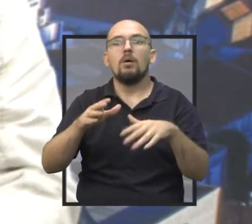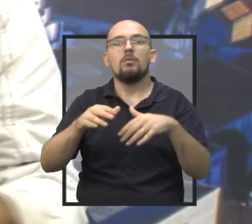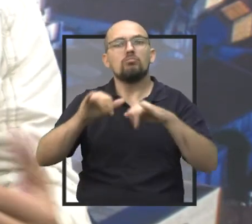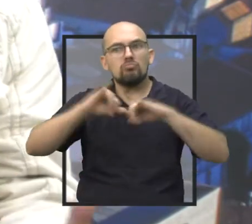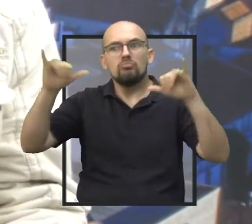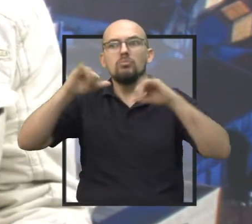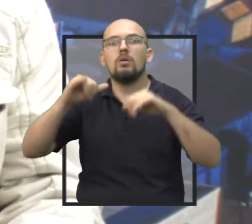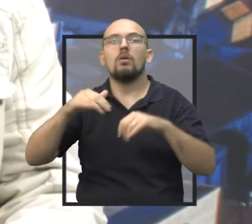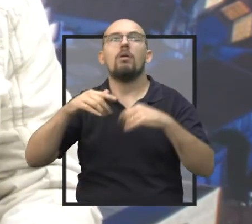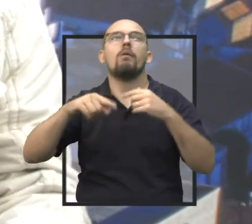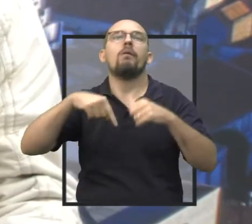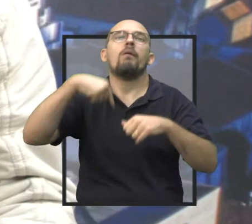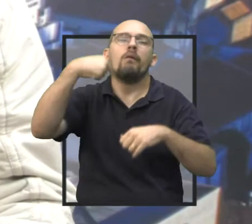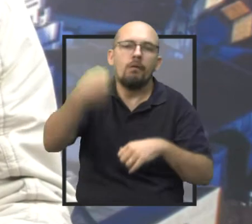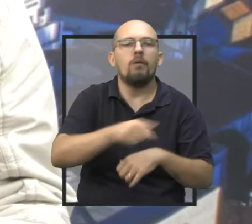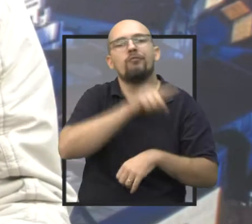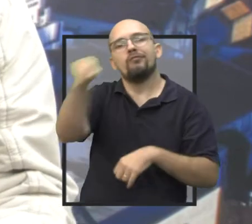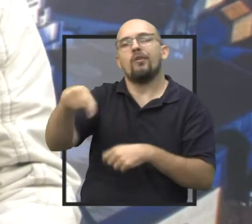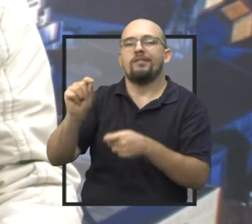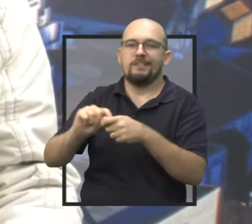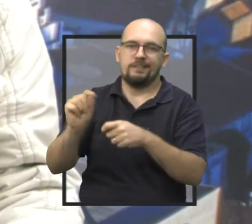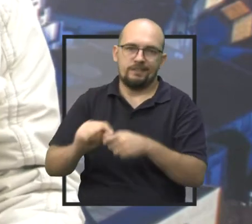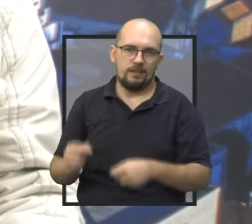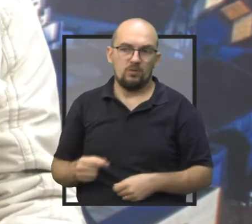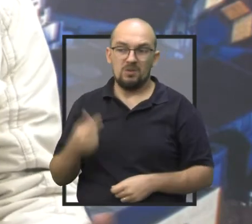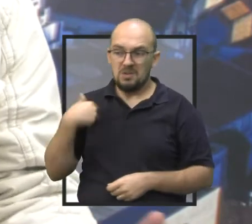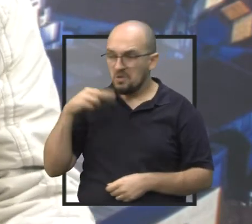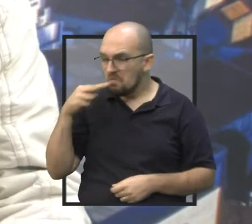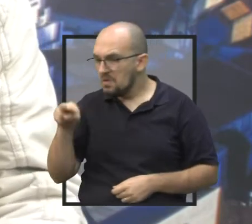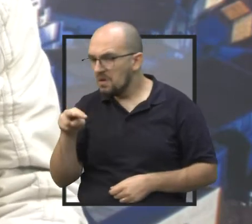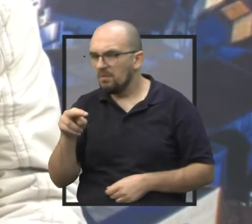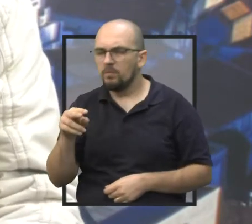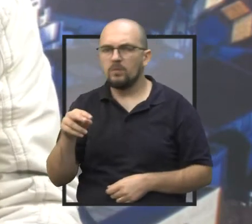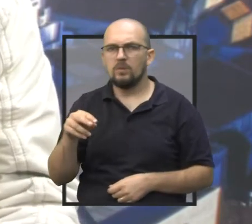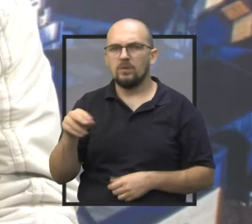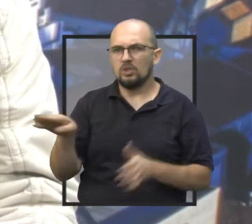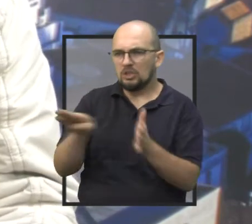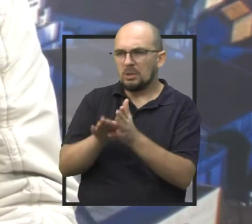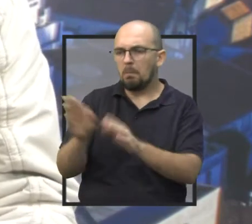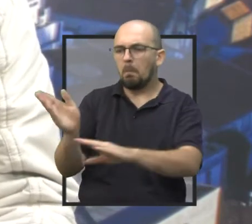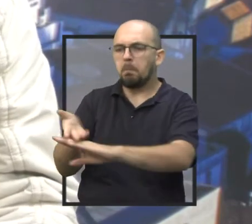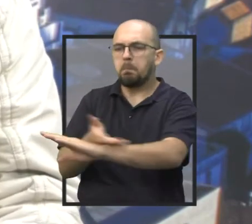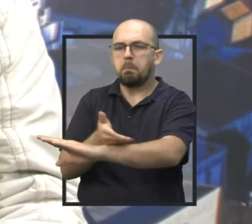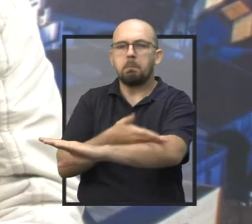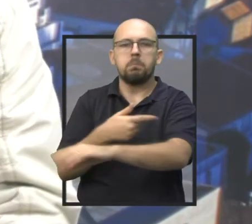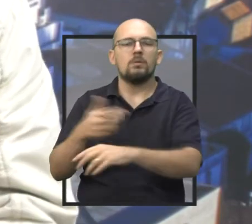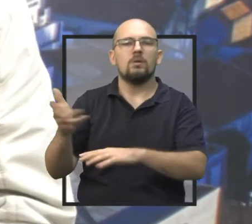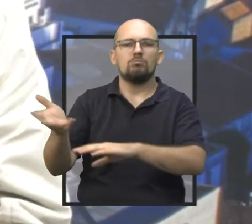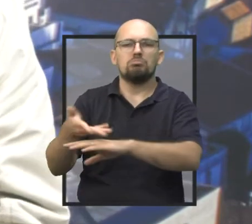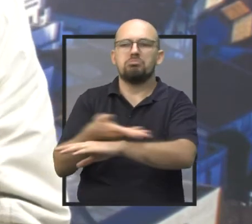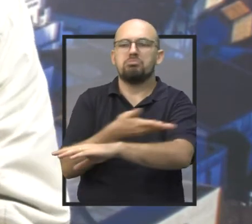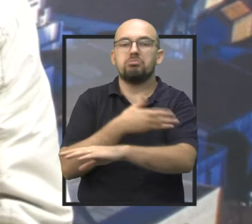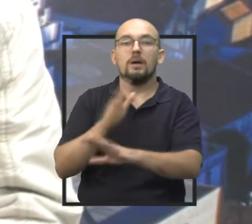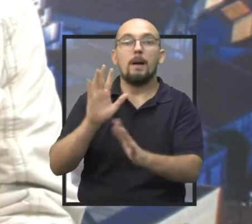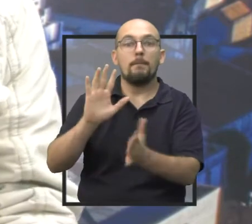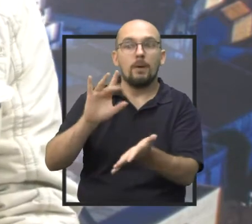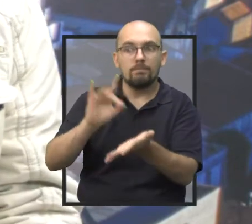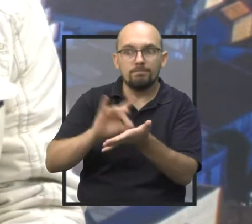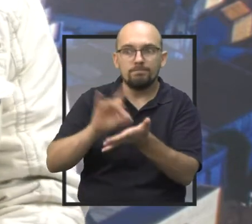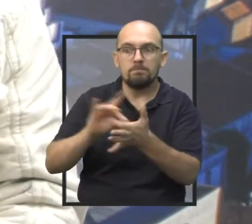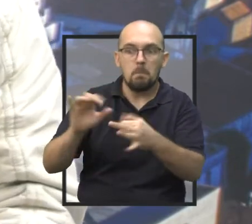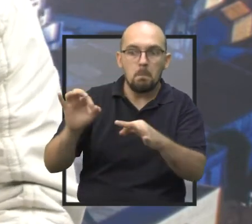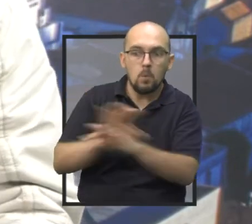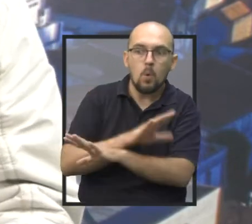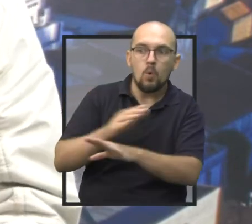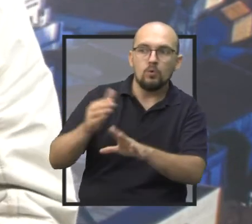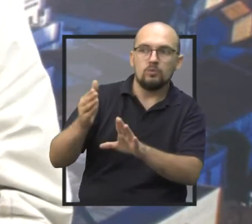Que ainda eu vou lá ver se executou por total, porque até que eu vi, só passou a roçadeira com o trator, mas a máquina costal fazendo beira